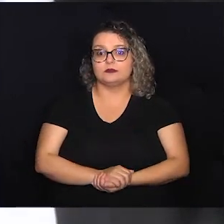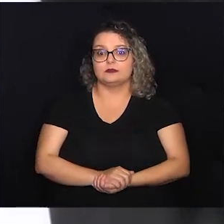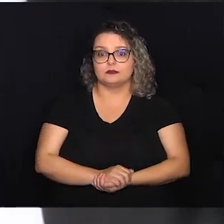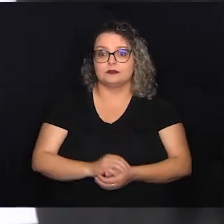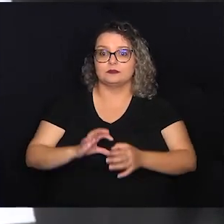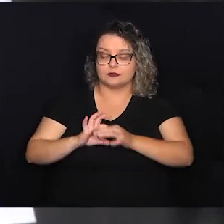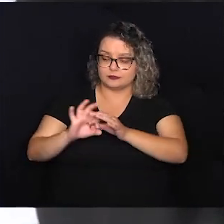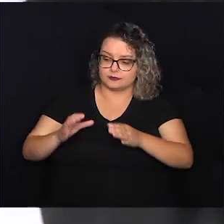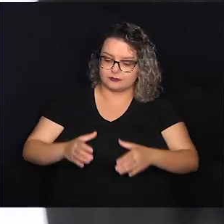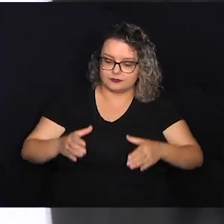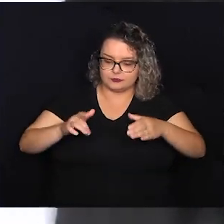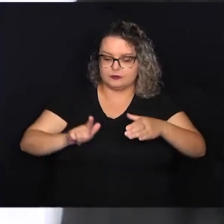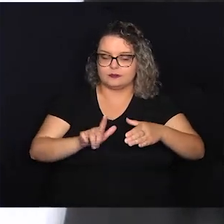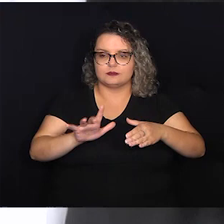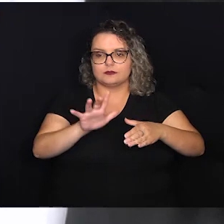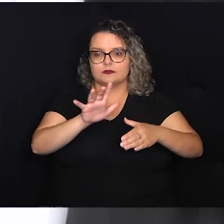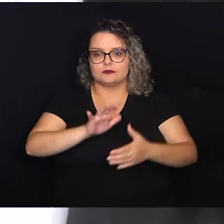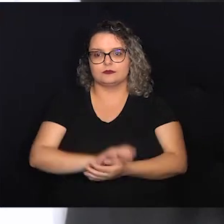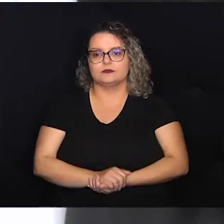eu vou deixar o botijão.